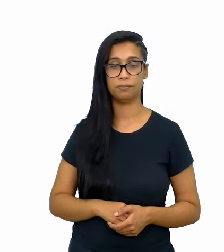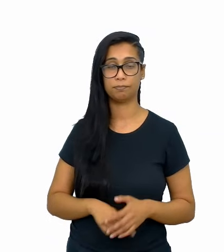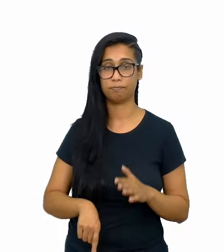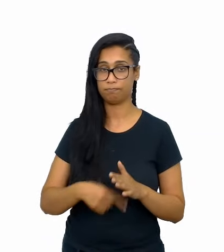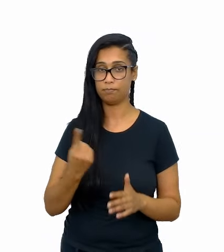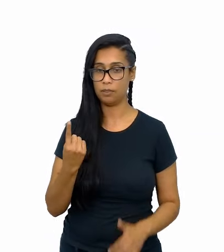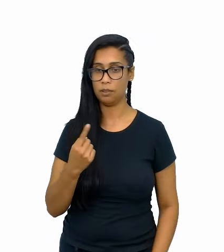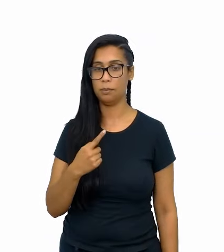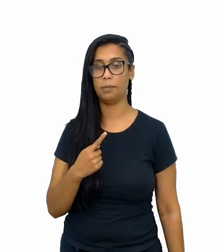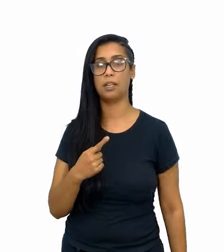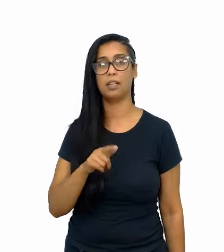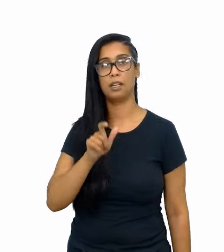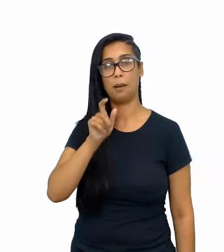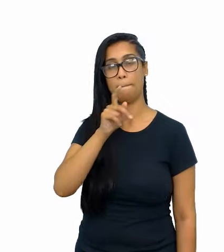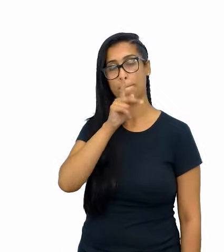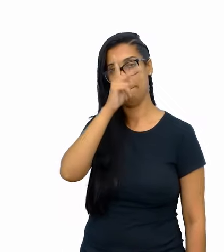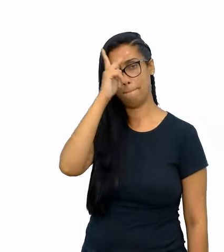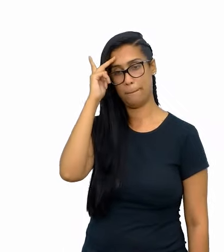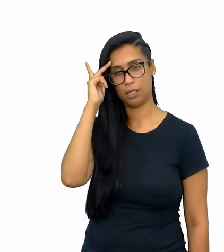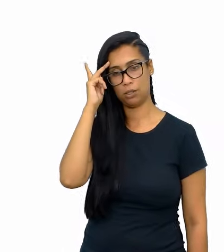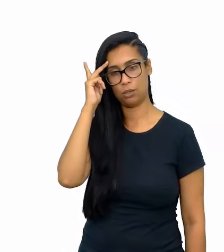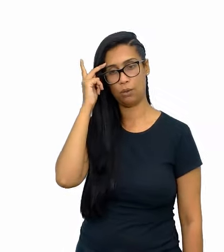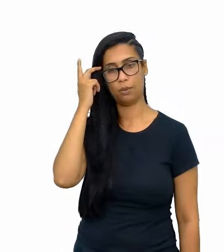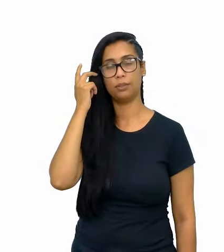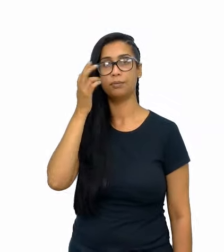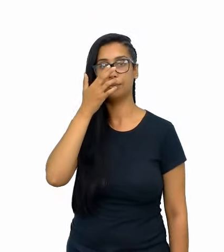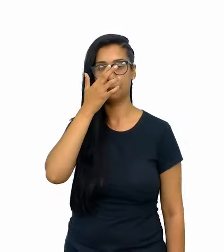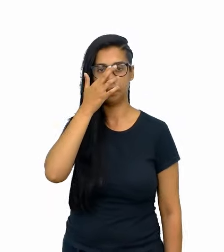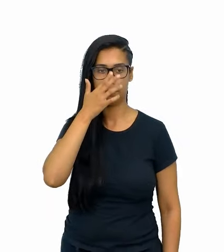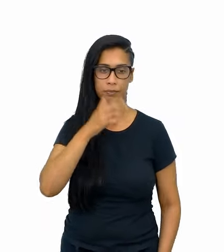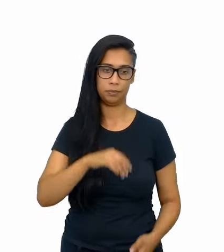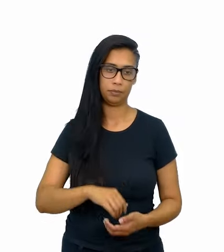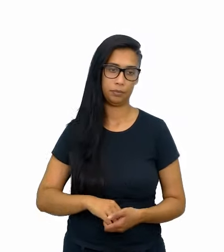né? Então, é uma narrativa em primeira pessoa,